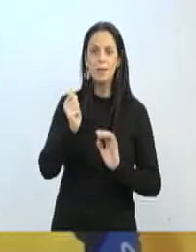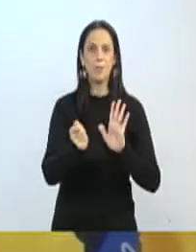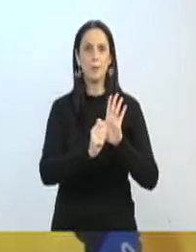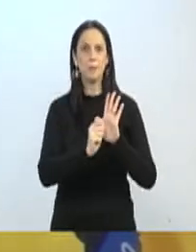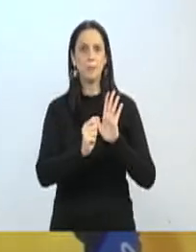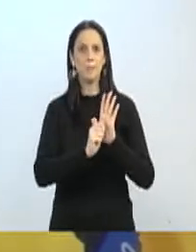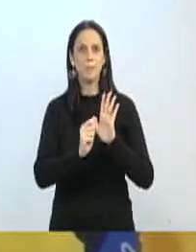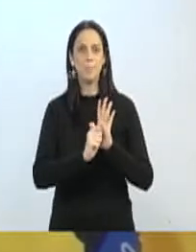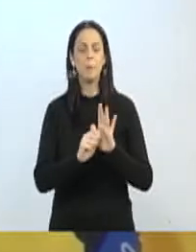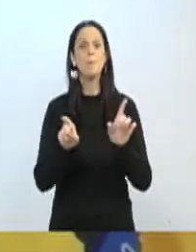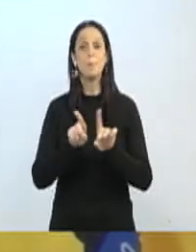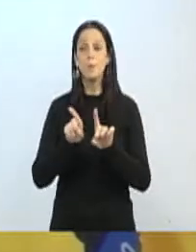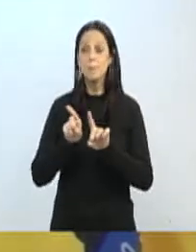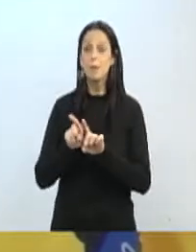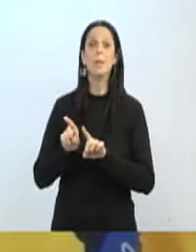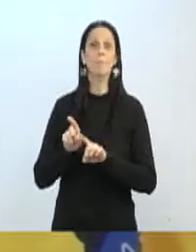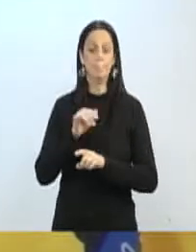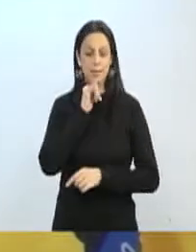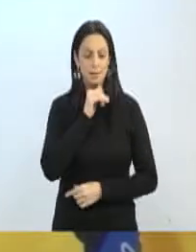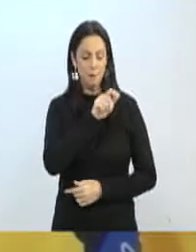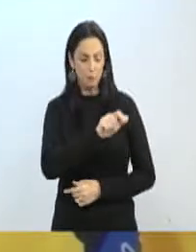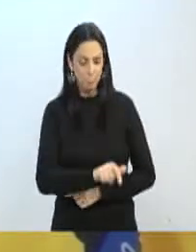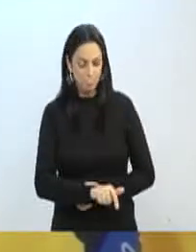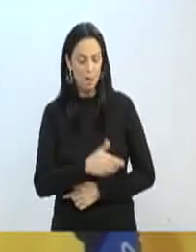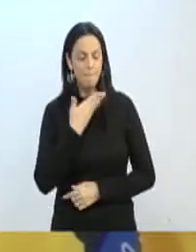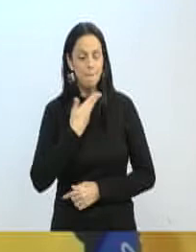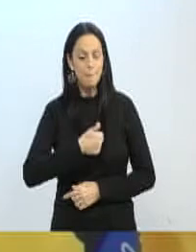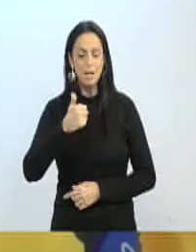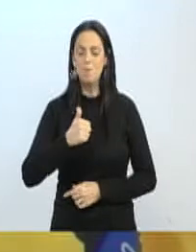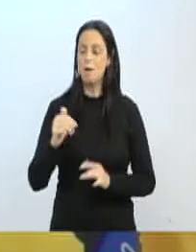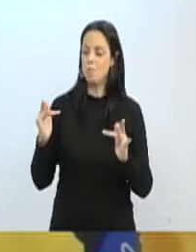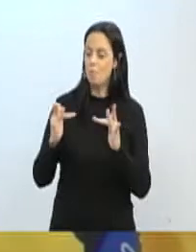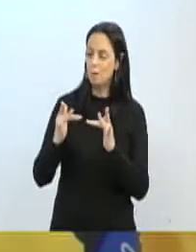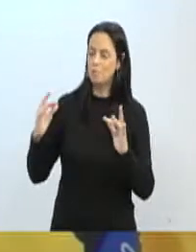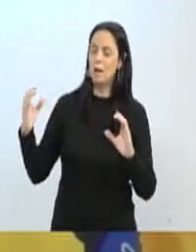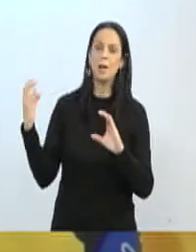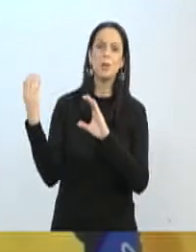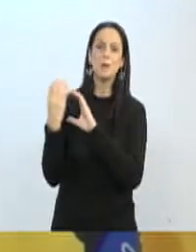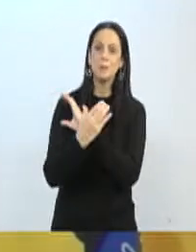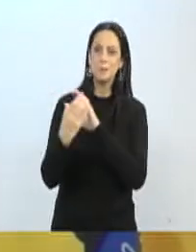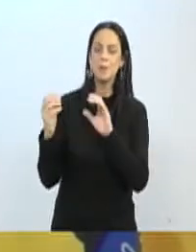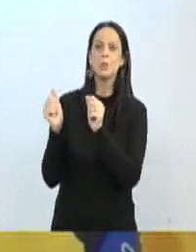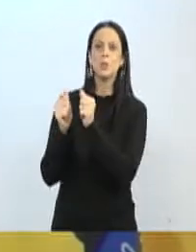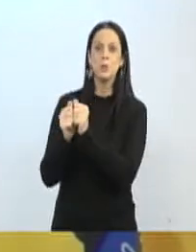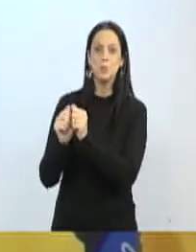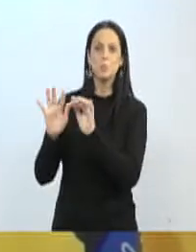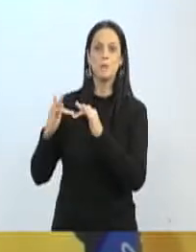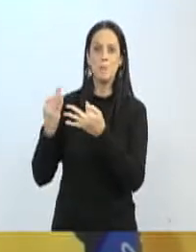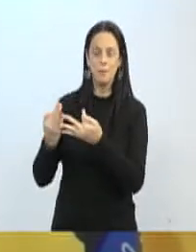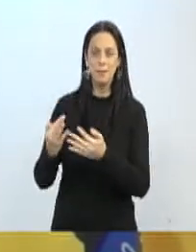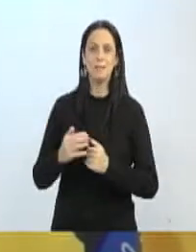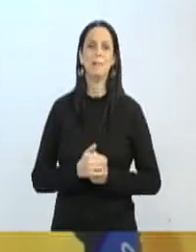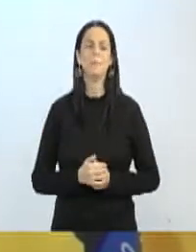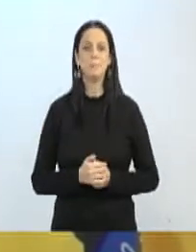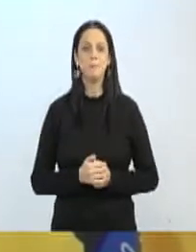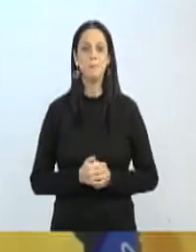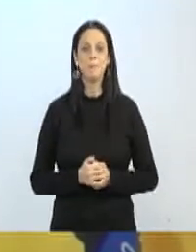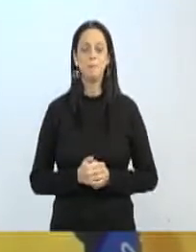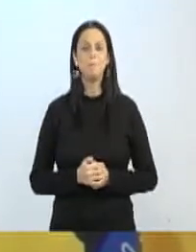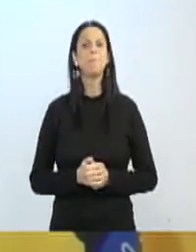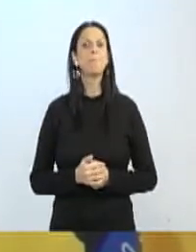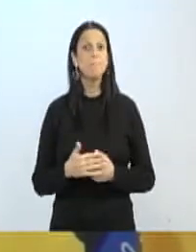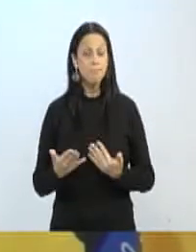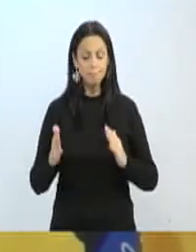comportamento com os pais tentando melhorar o ambiente familiar deles levando propostas de comportamentos em casa e